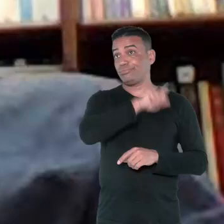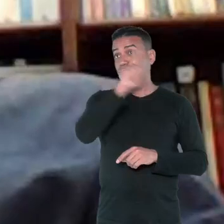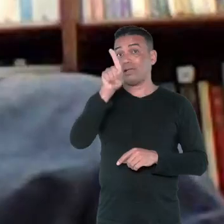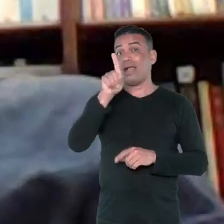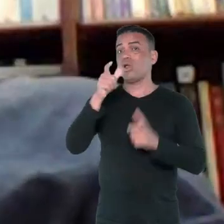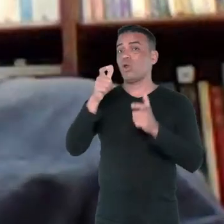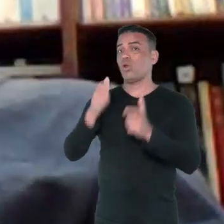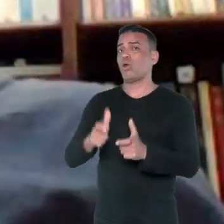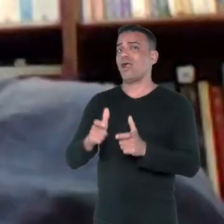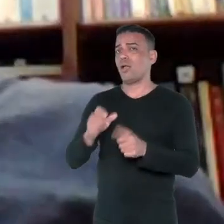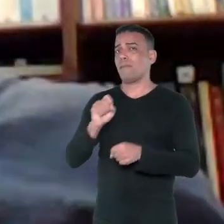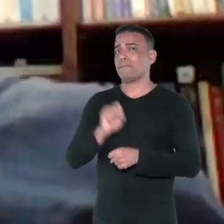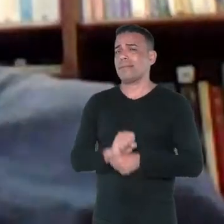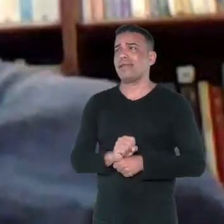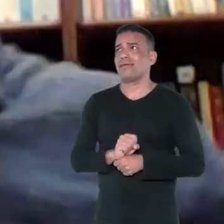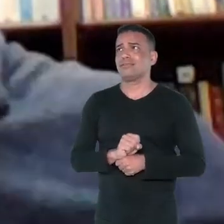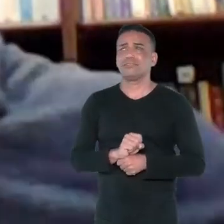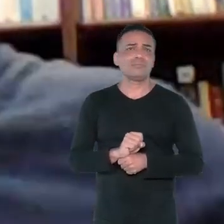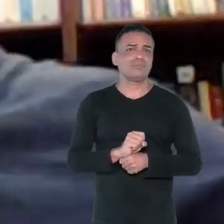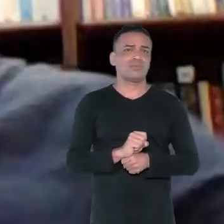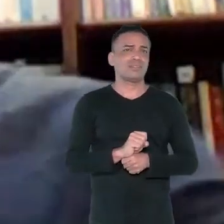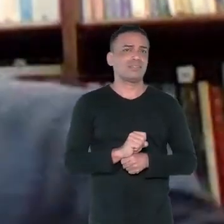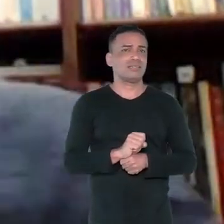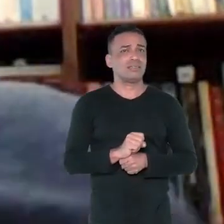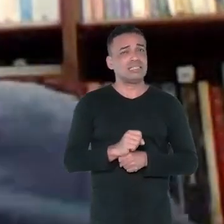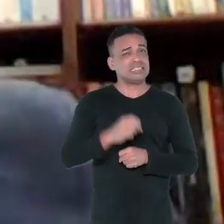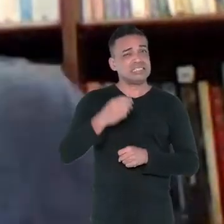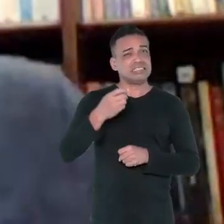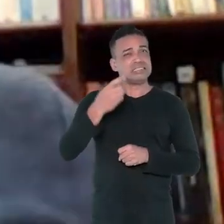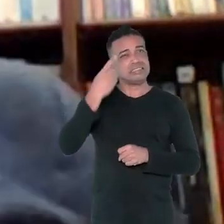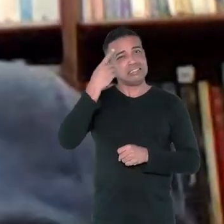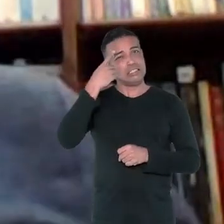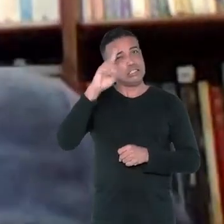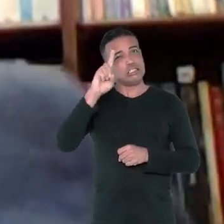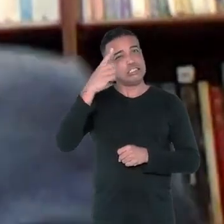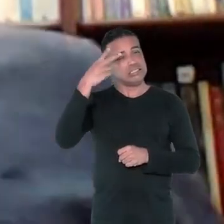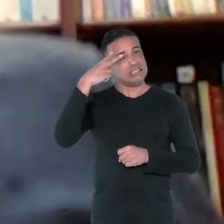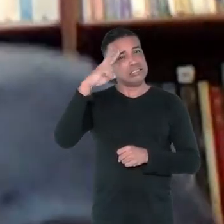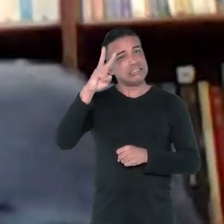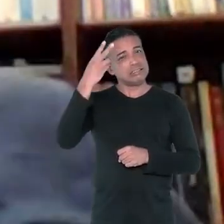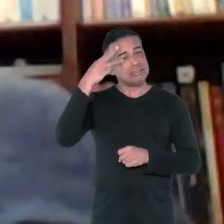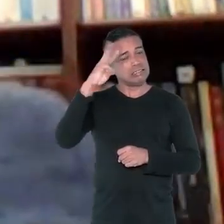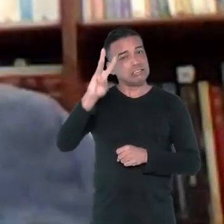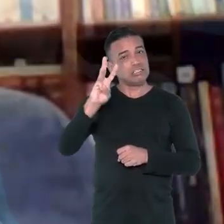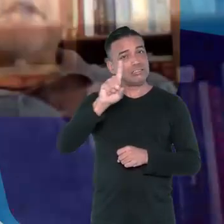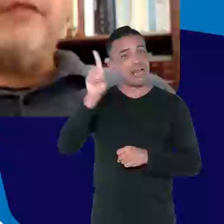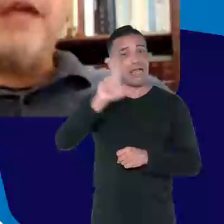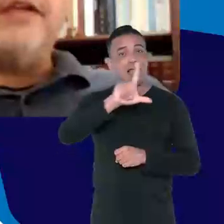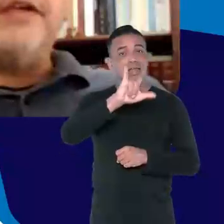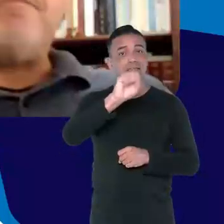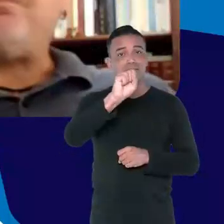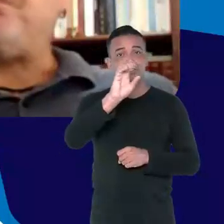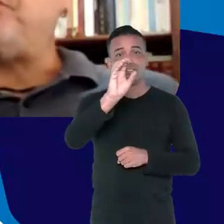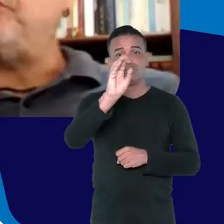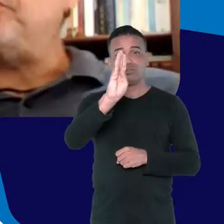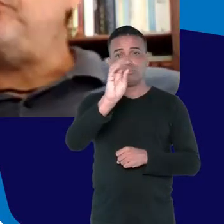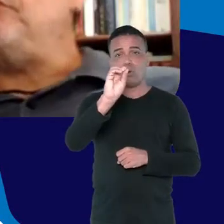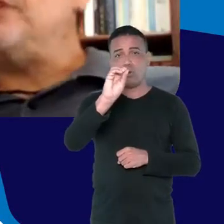parei, fiquei uns 2, 3 dias em Lisboa, e aí voltei na